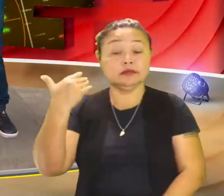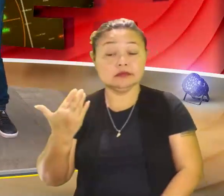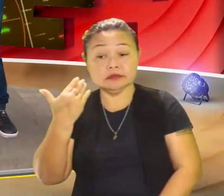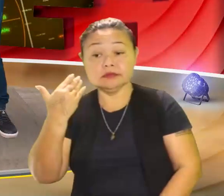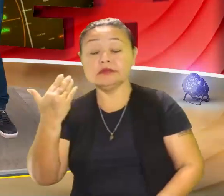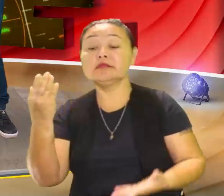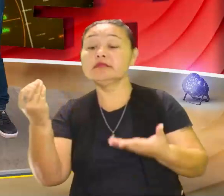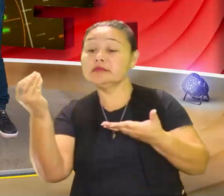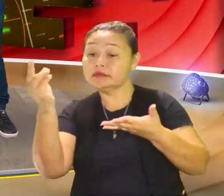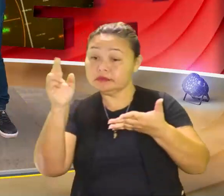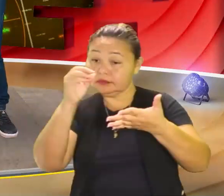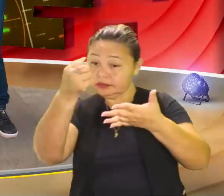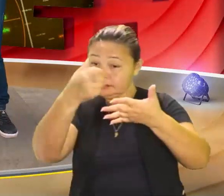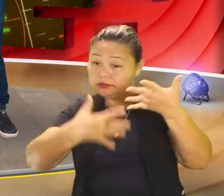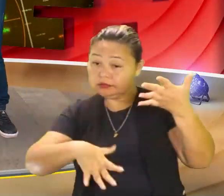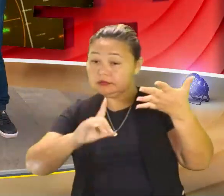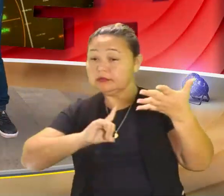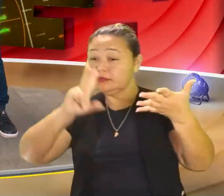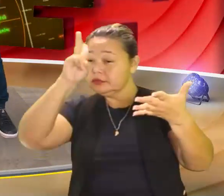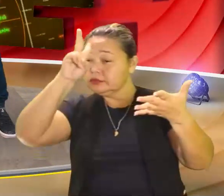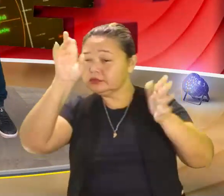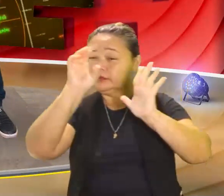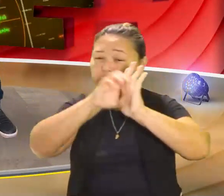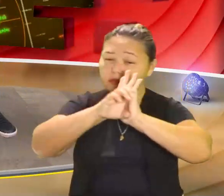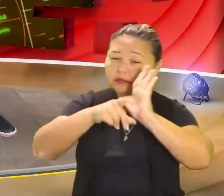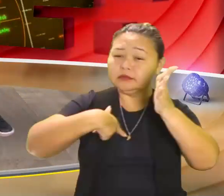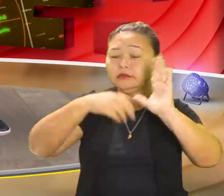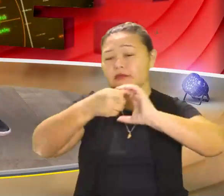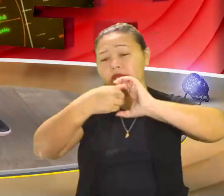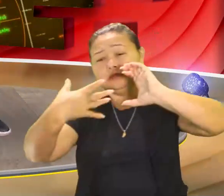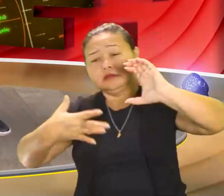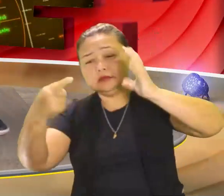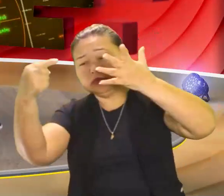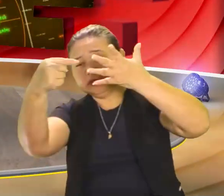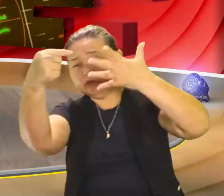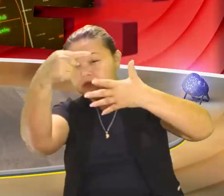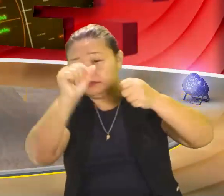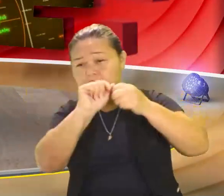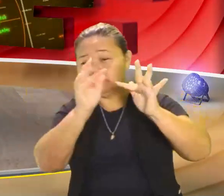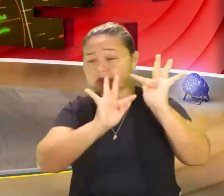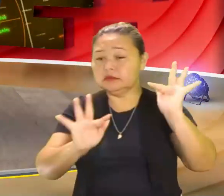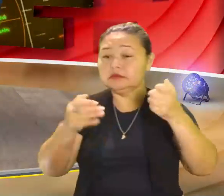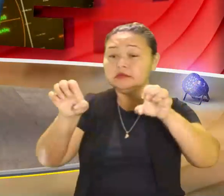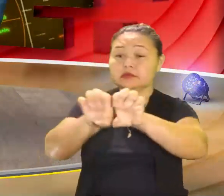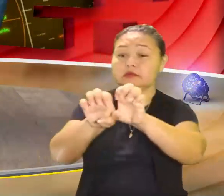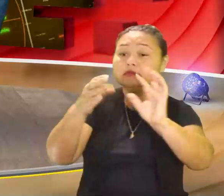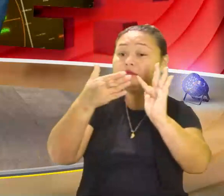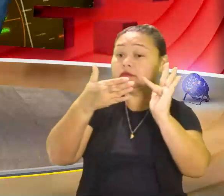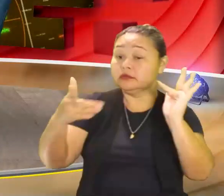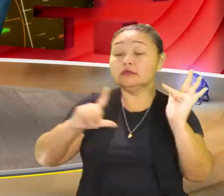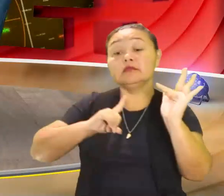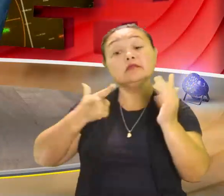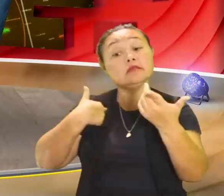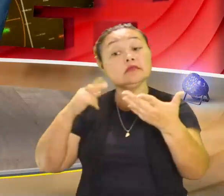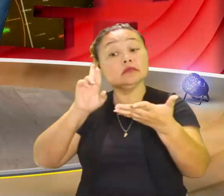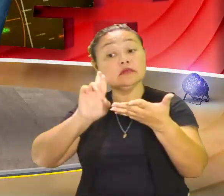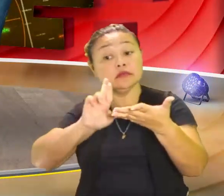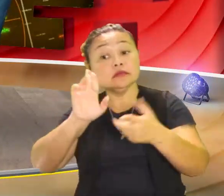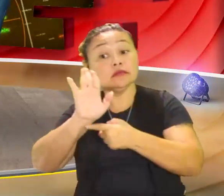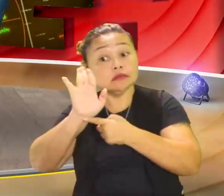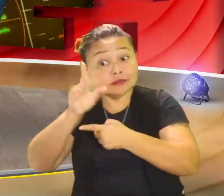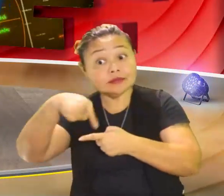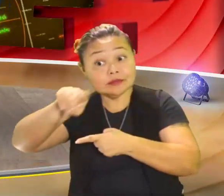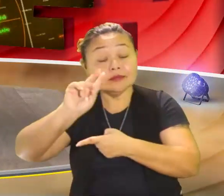dentro dessas aplicações, vamos primeiro entender, lembrar os conceitos e as características da função e das equações modulares que te ajudam a resolver